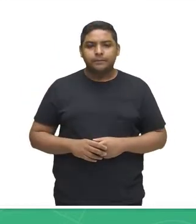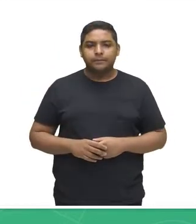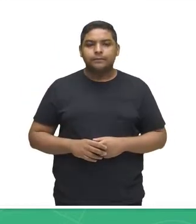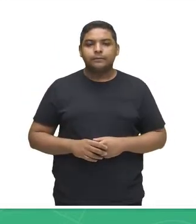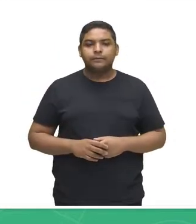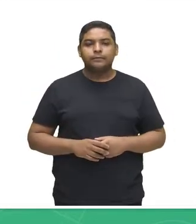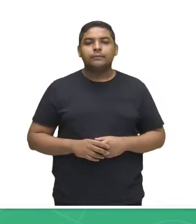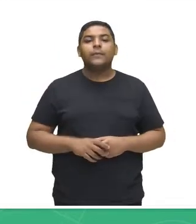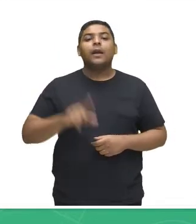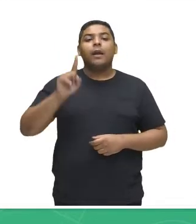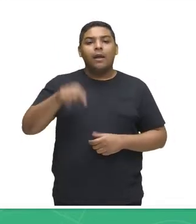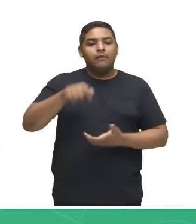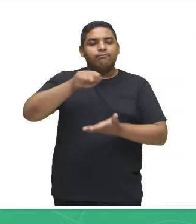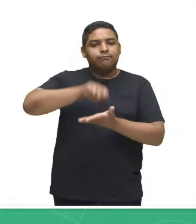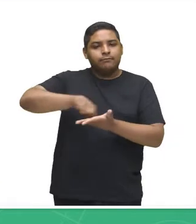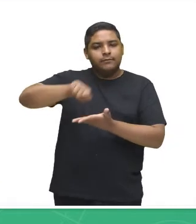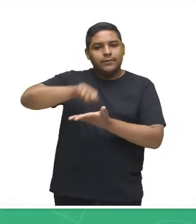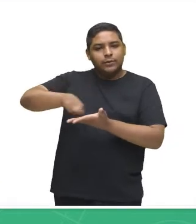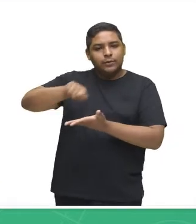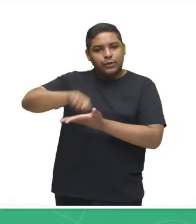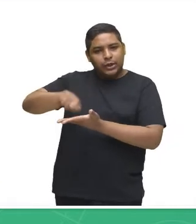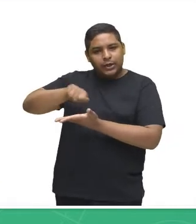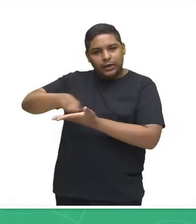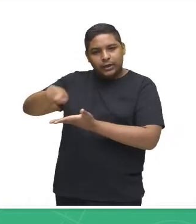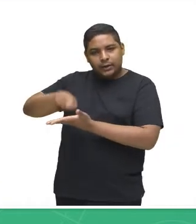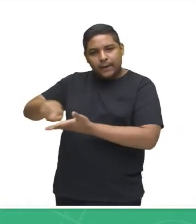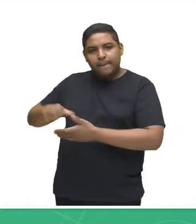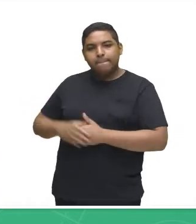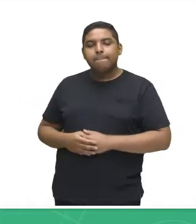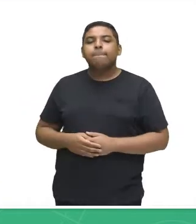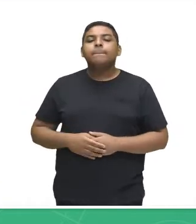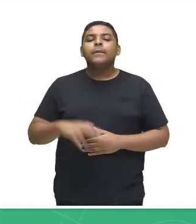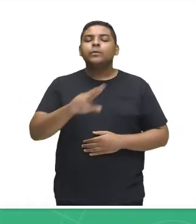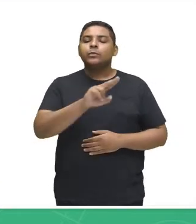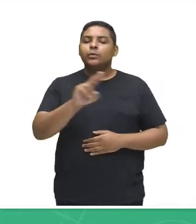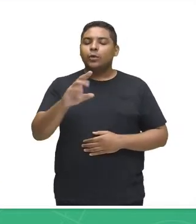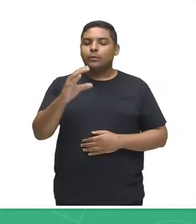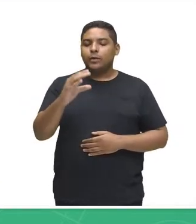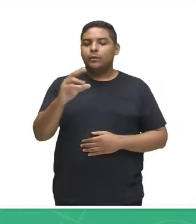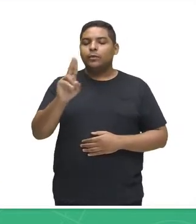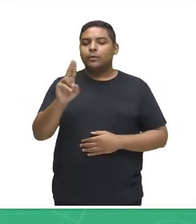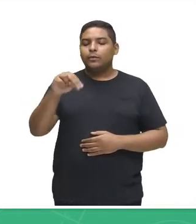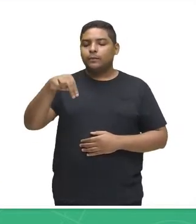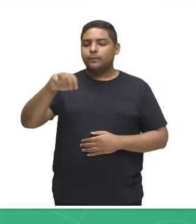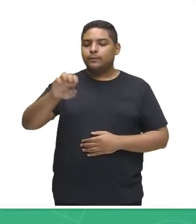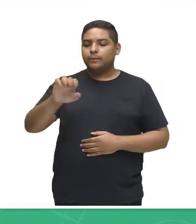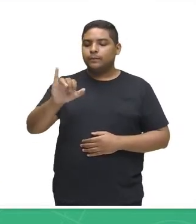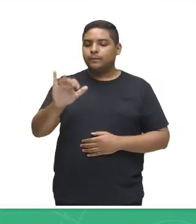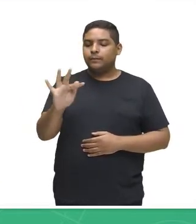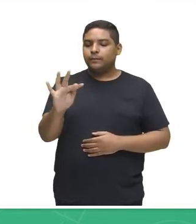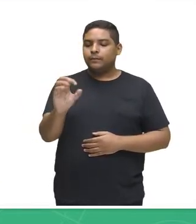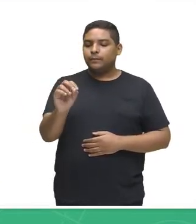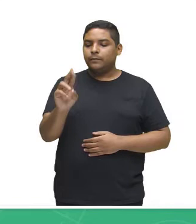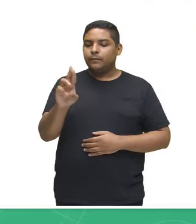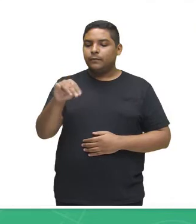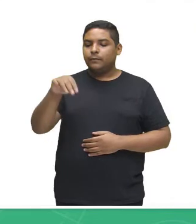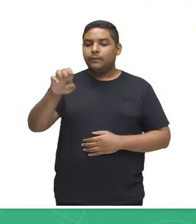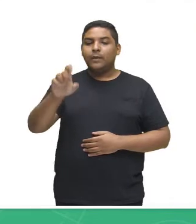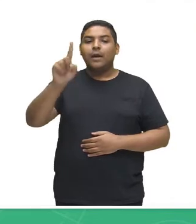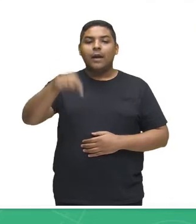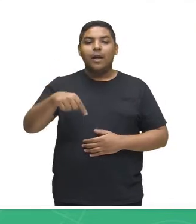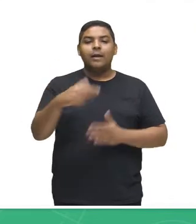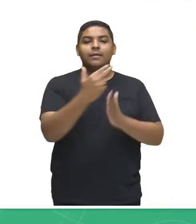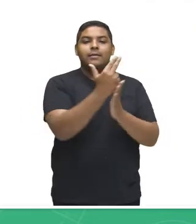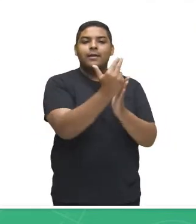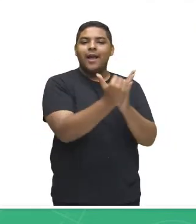a escrita. A escrita que era chamada de cuneiforme. Por que houve a necessidade da